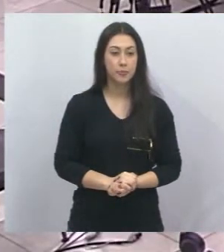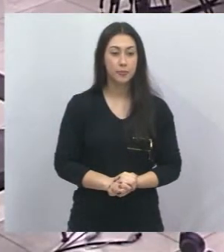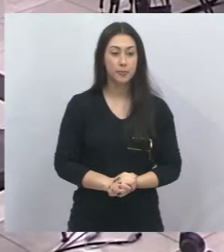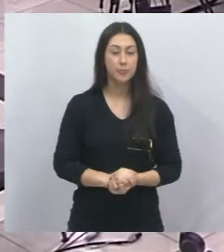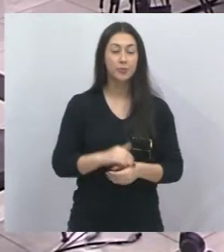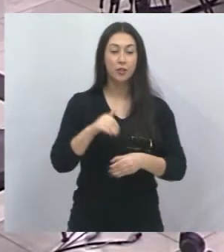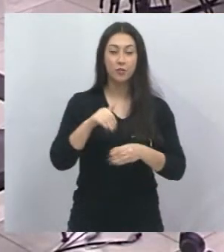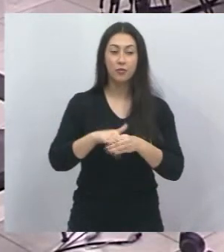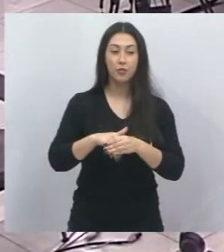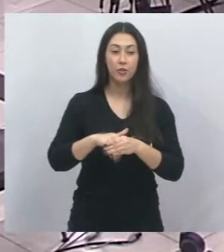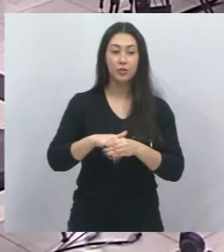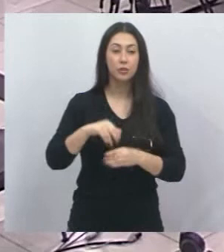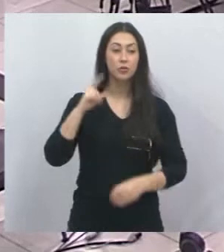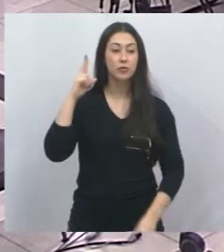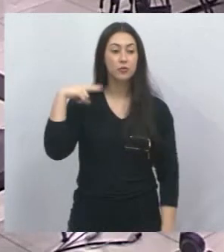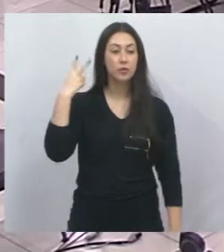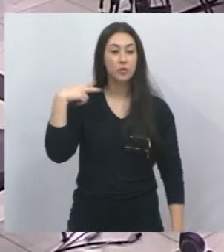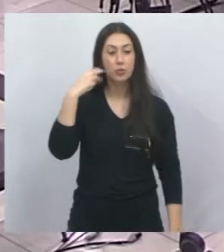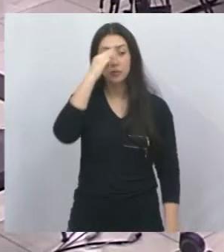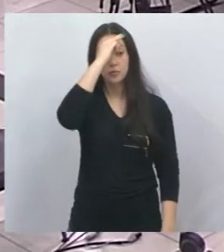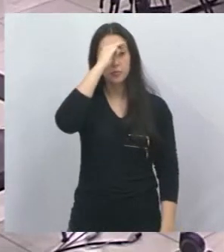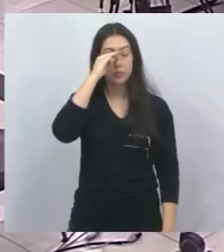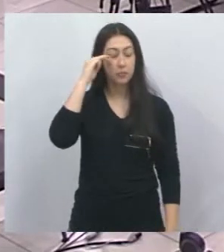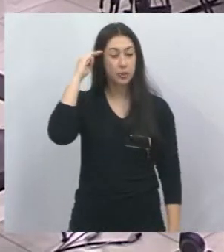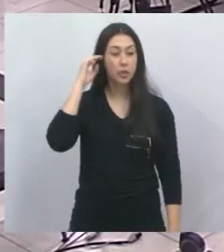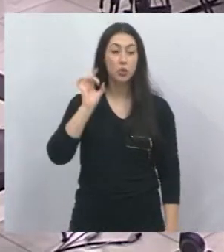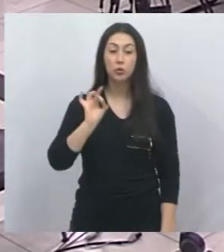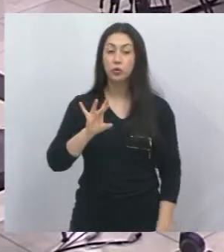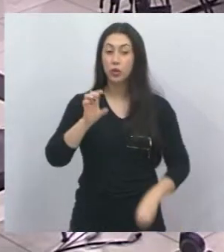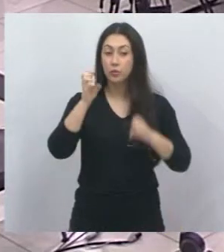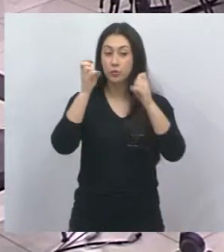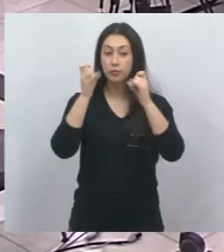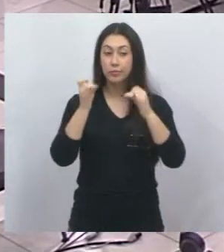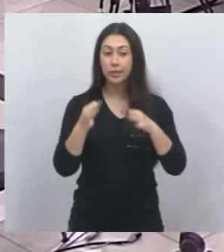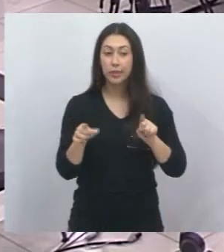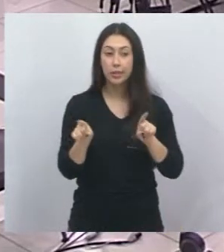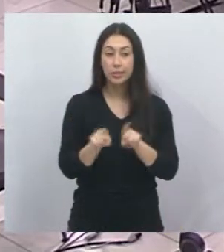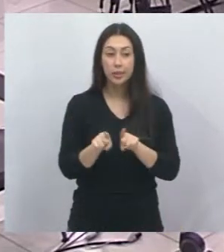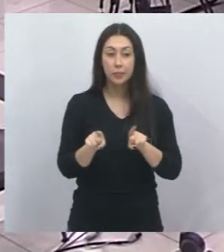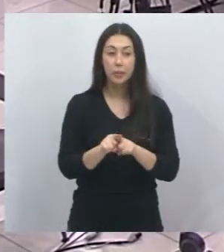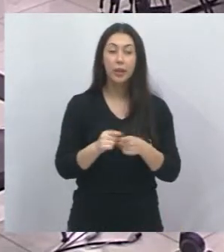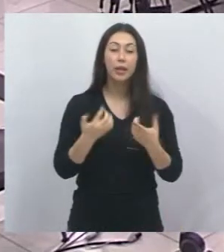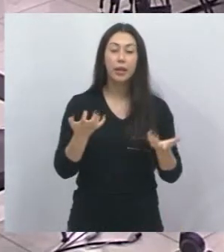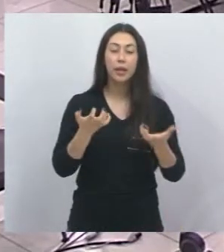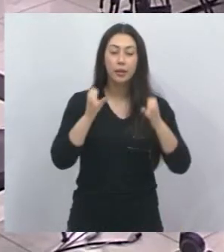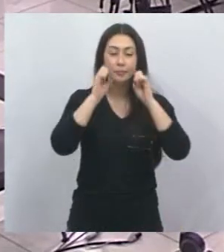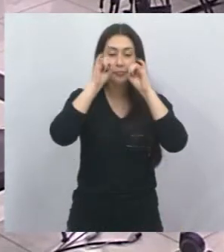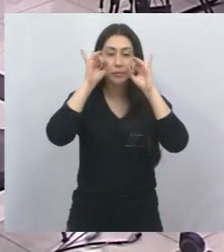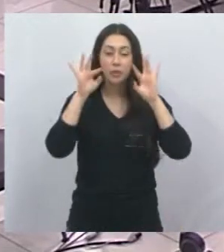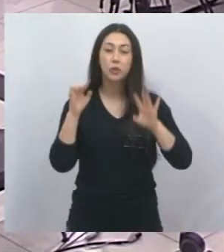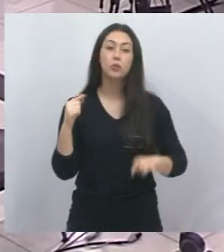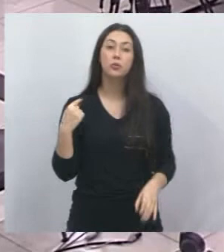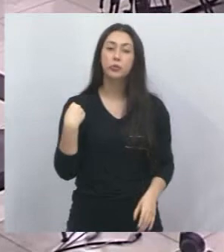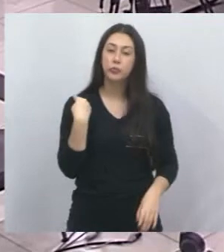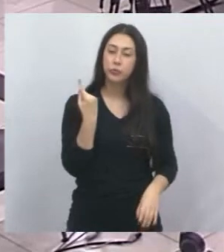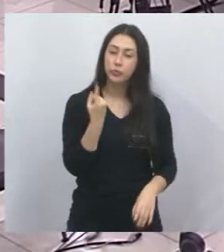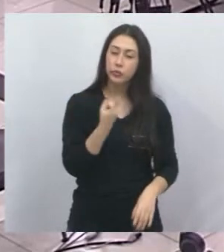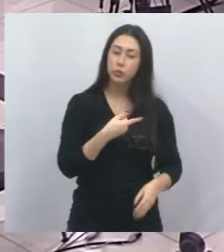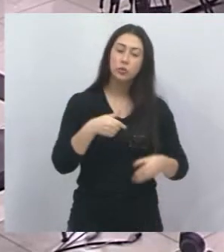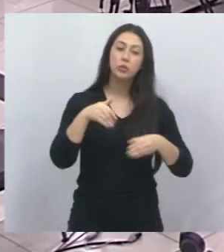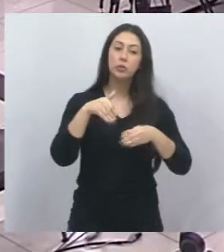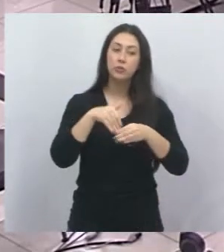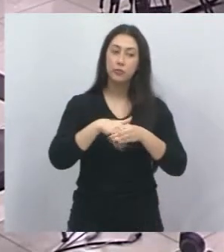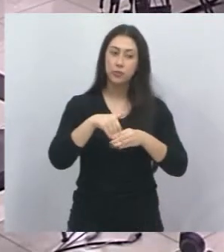Como vota a vereadora Maria Amélia? Só justificando meu voto também, quero deixar claro que nós estamos votando